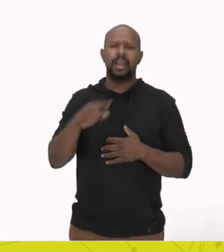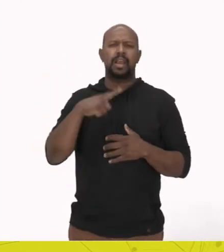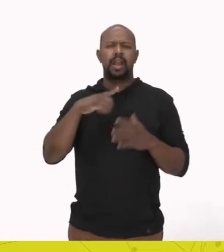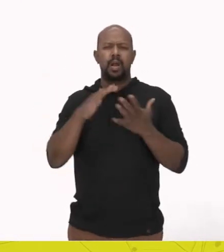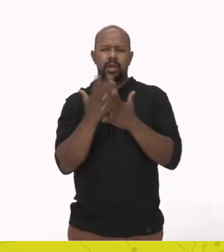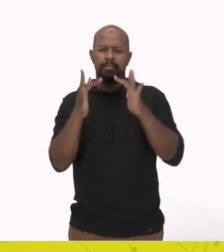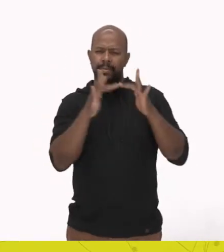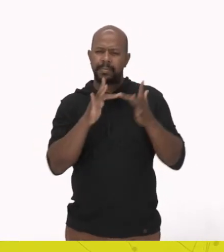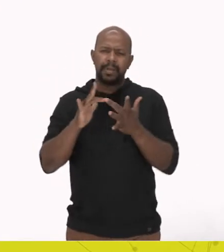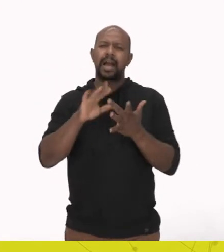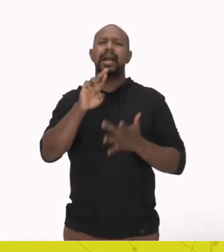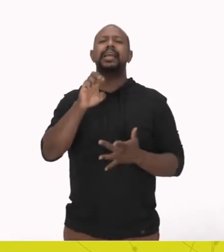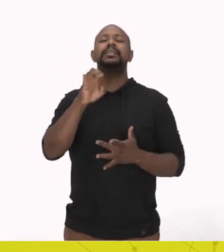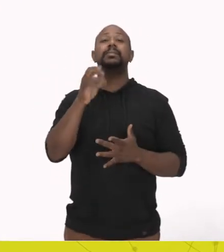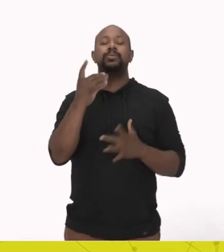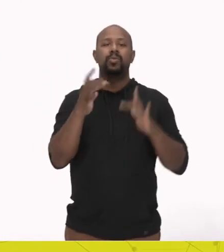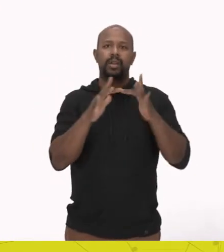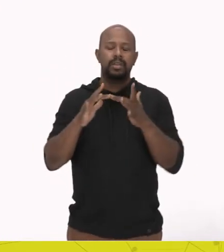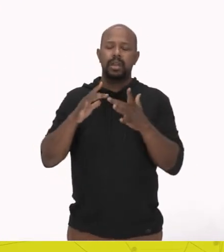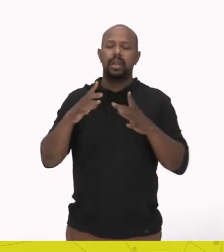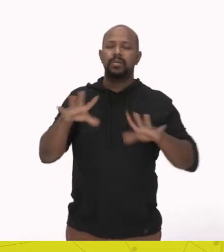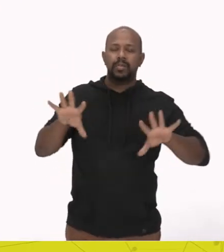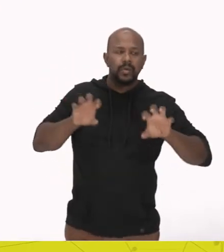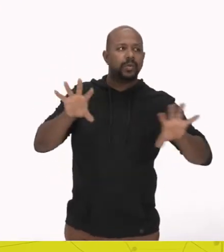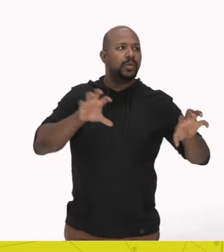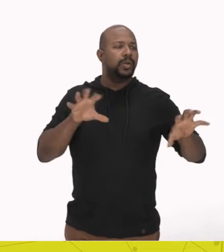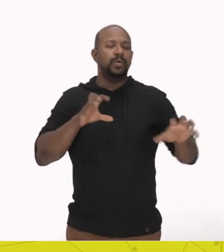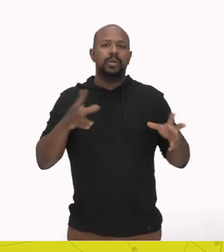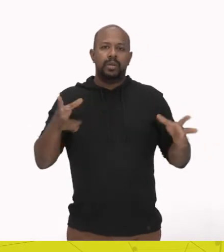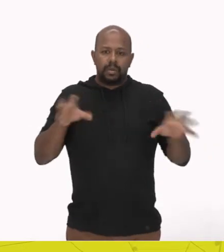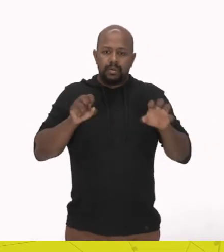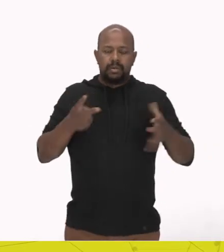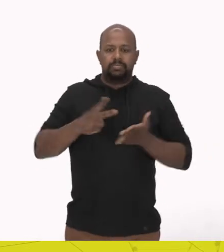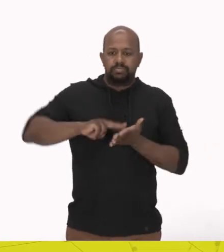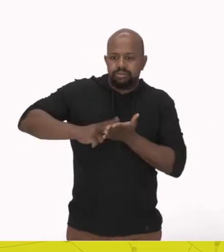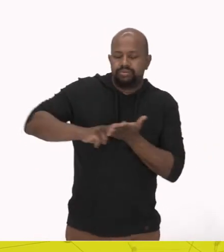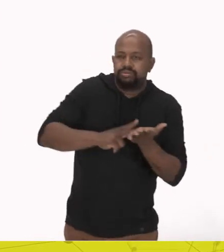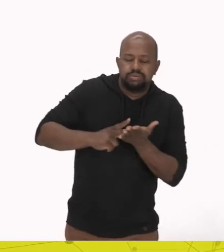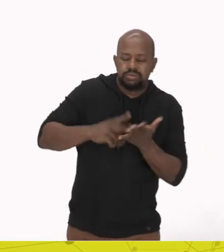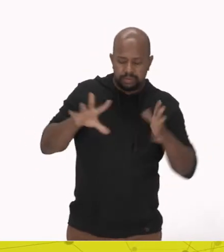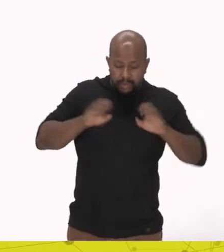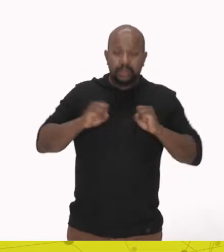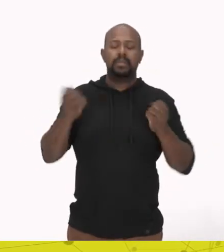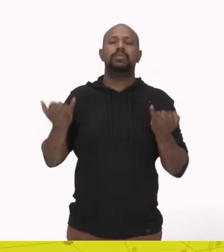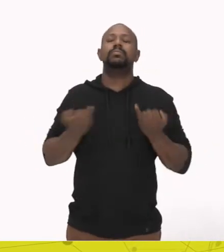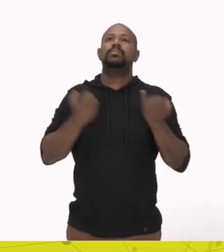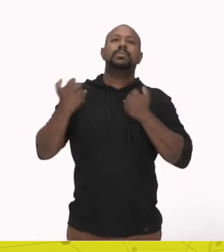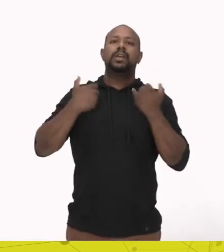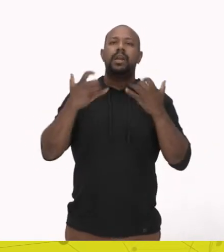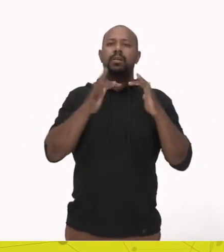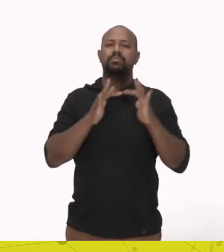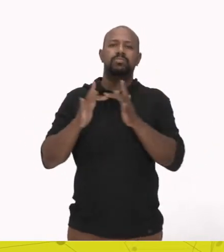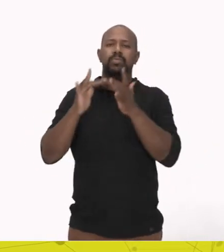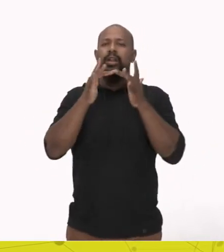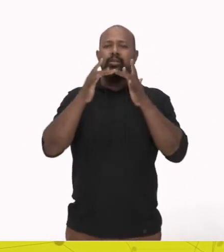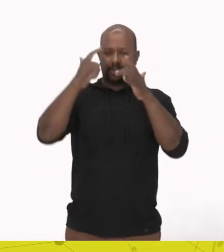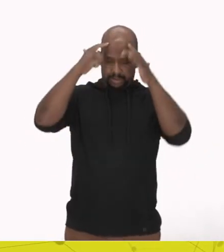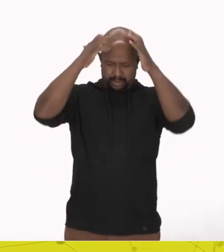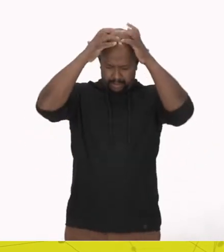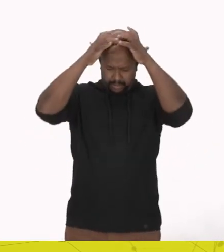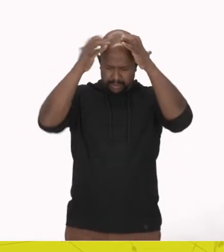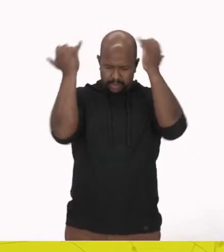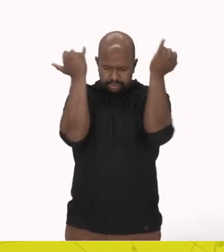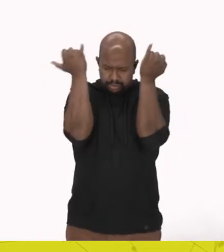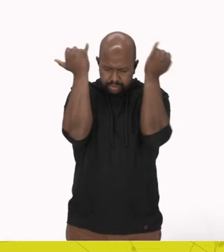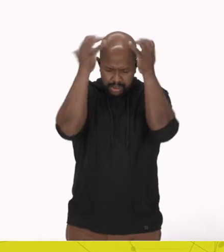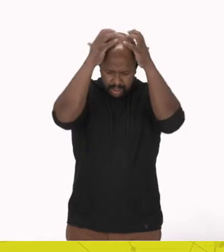formado por receptores que processam os estímulos do ambiente a que somos expostos e os transformam em conexões